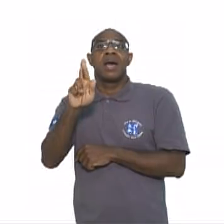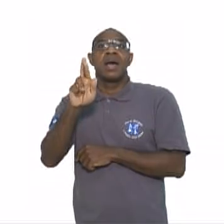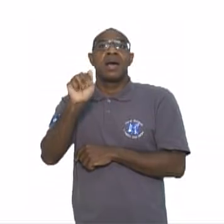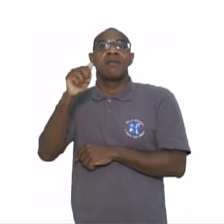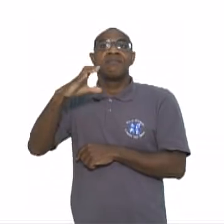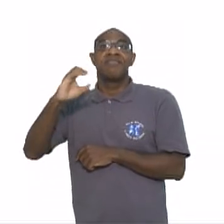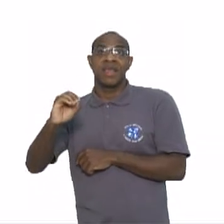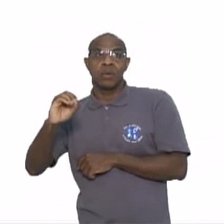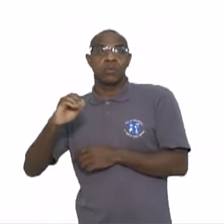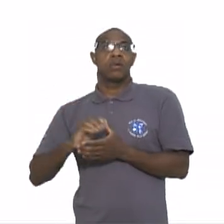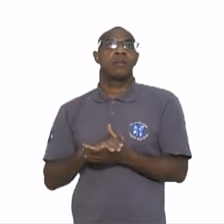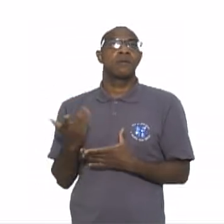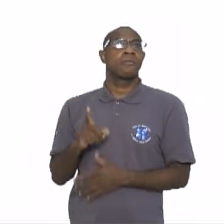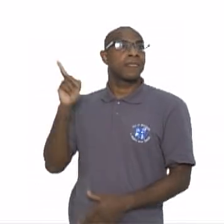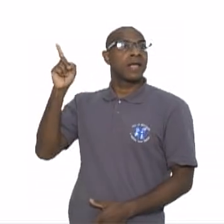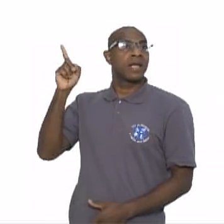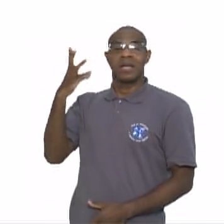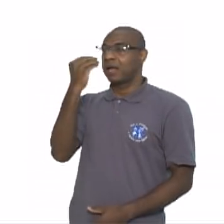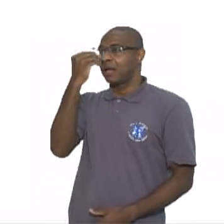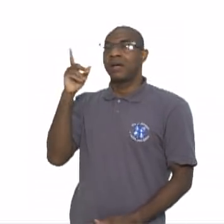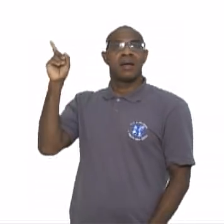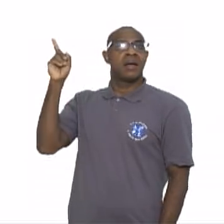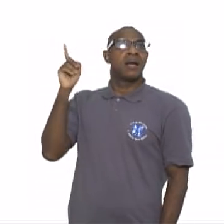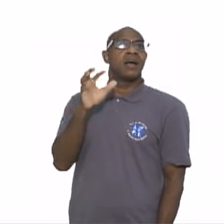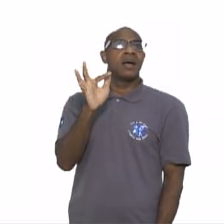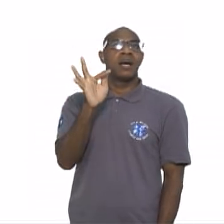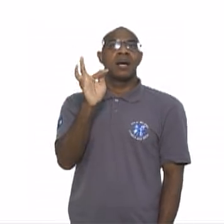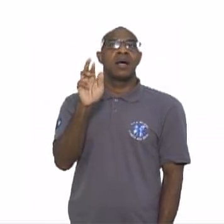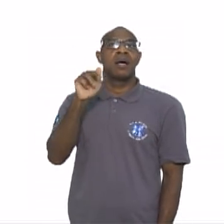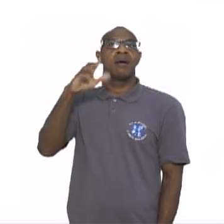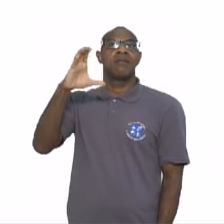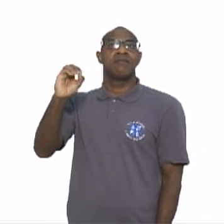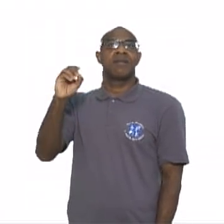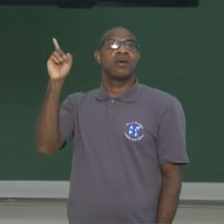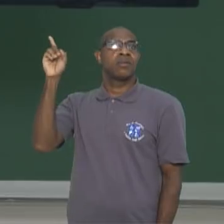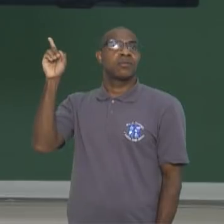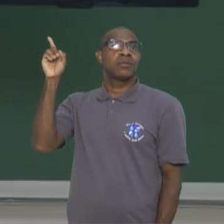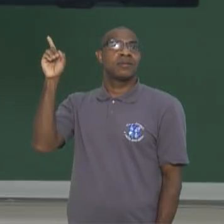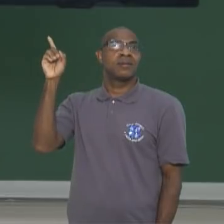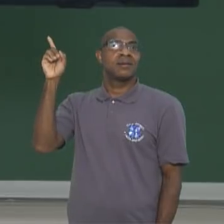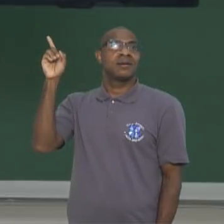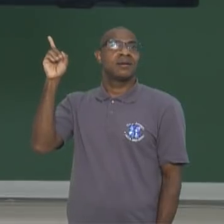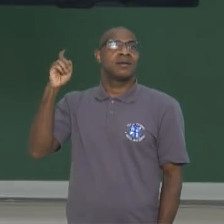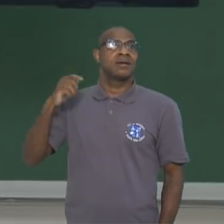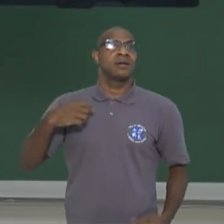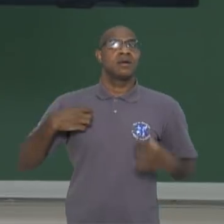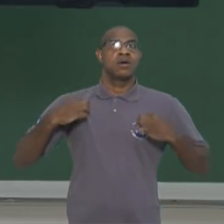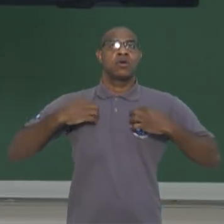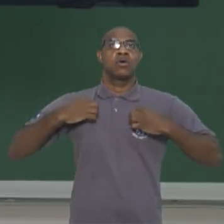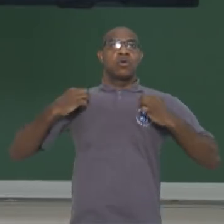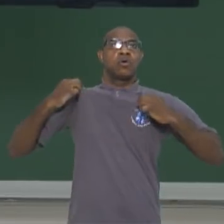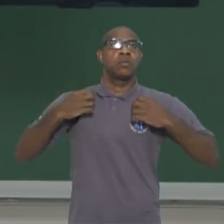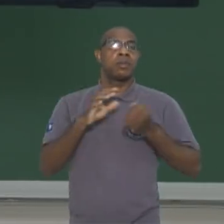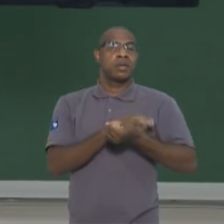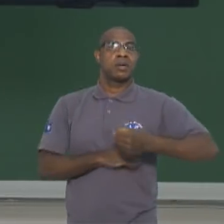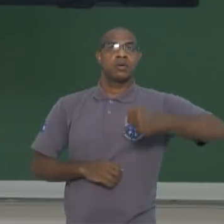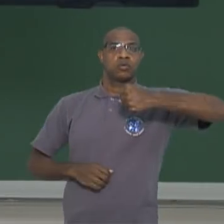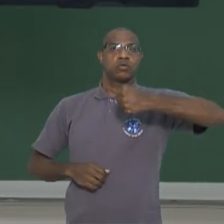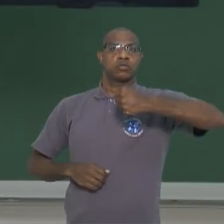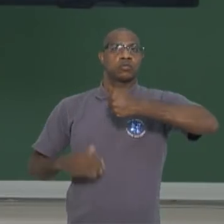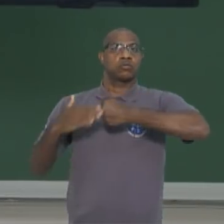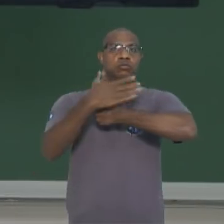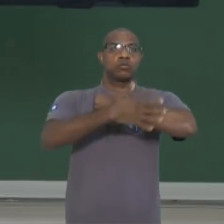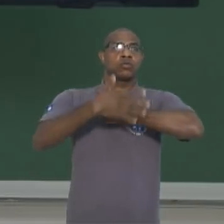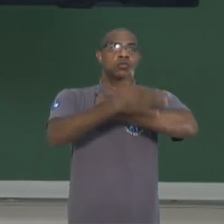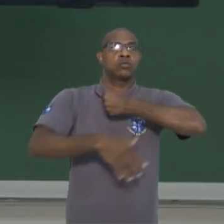antigo guerreiro franco. Então, basicamente, essa era a vestimenta de um guerreiro franco, né? O escudo, a lança, né?